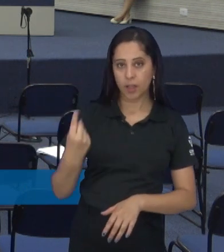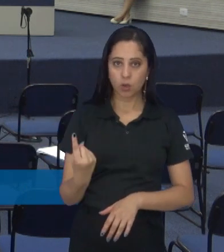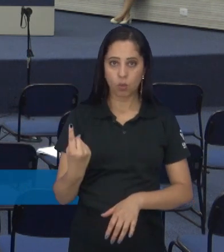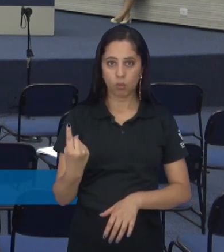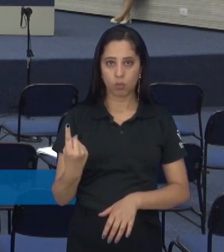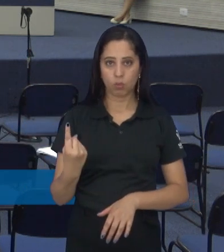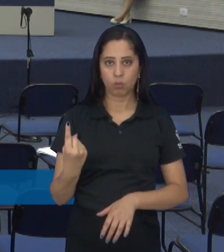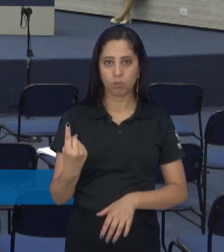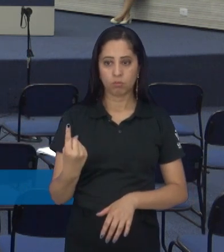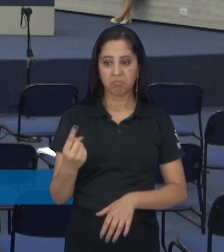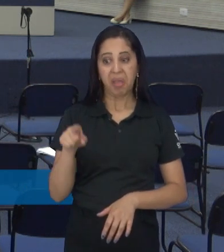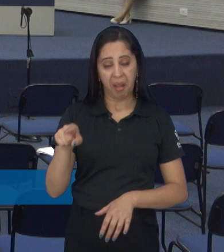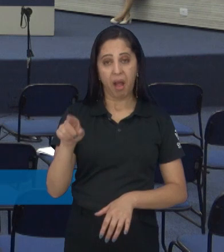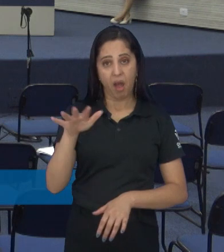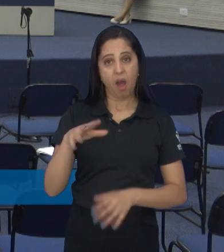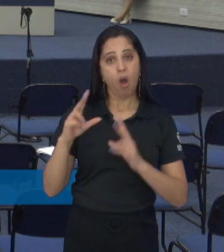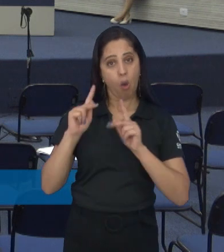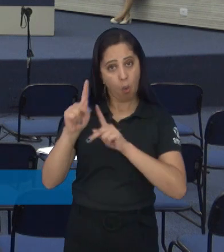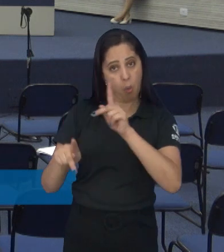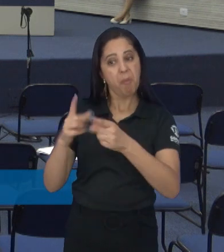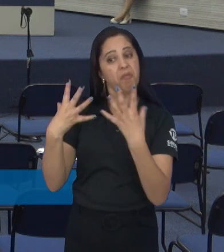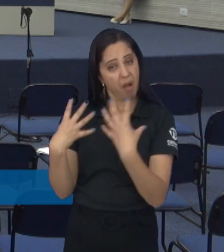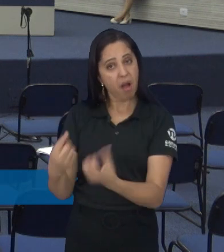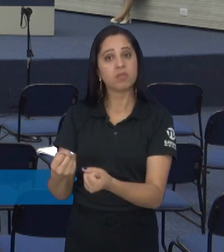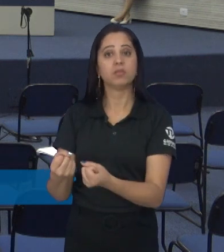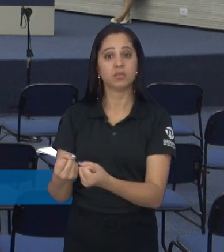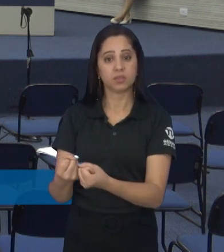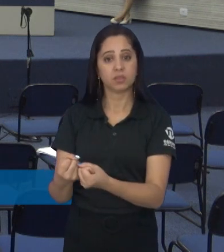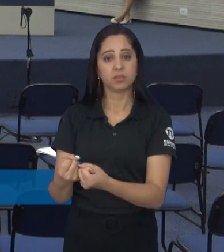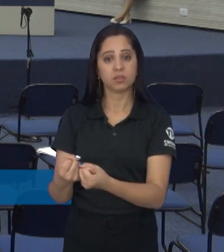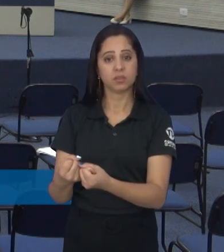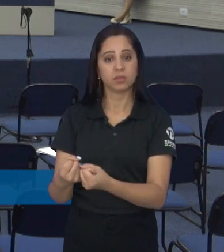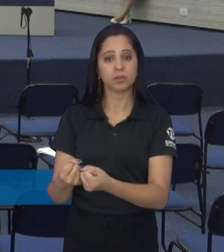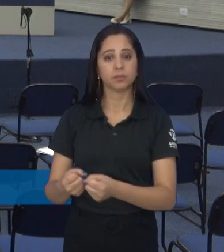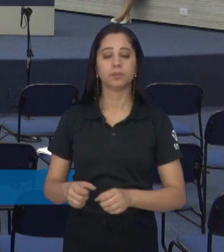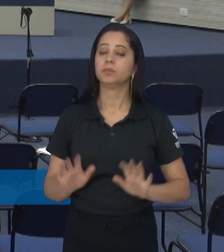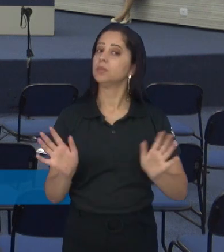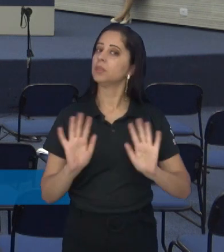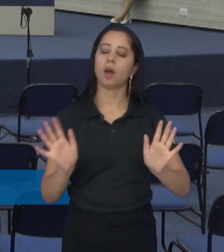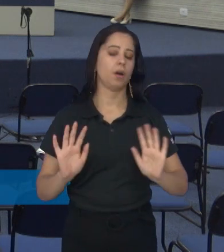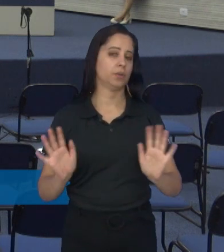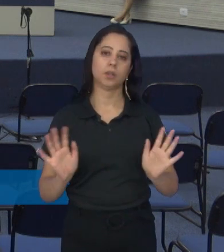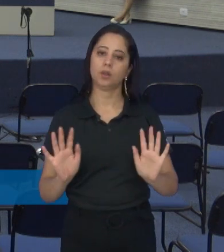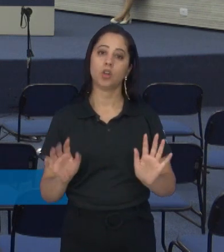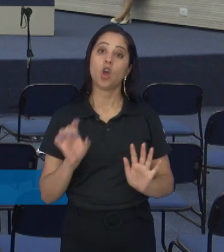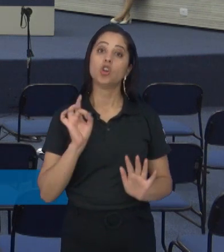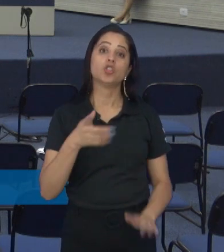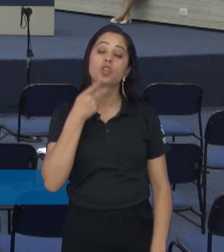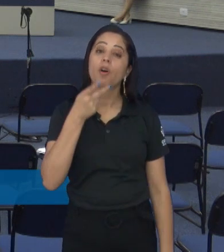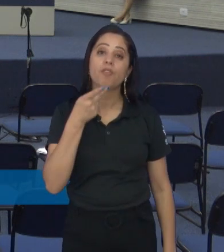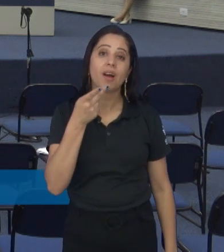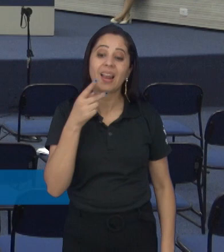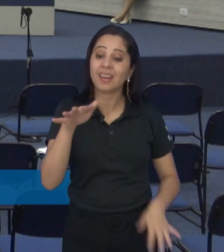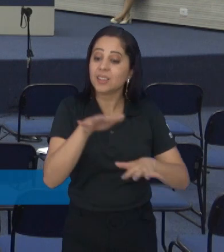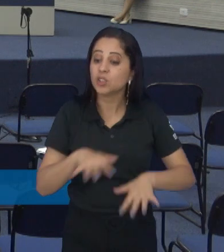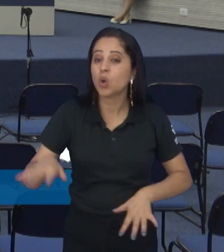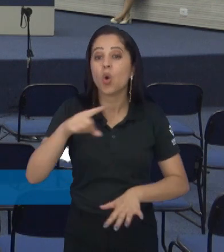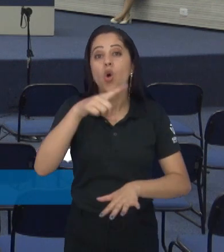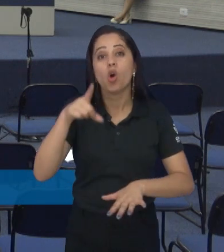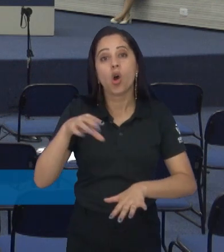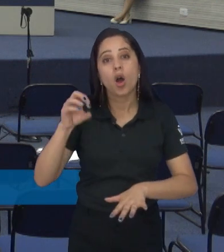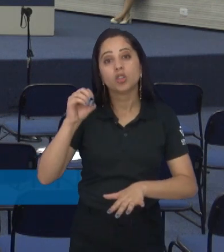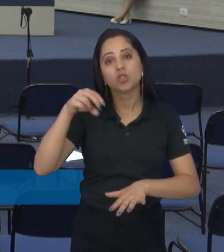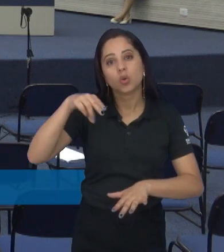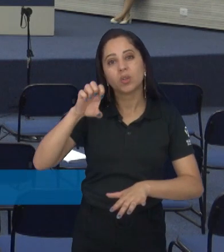não verticaliza nós colocamos como C1 não não eu só estou falando de zoneamento eu